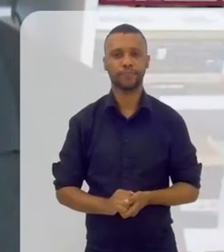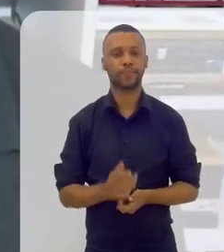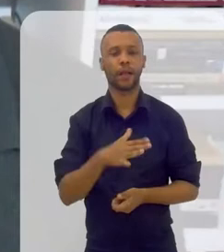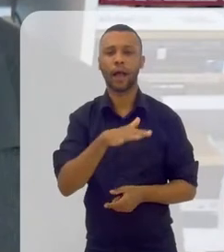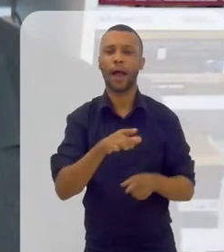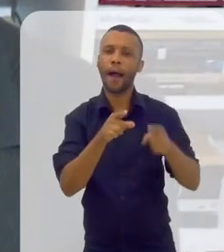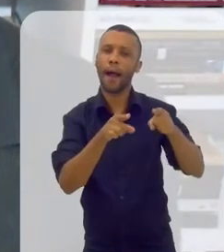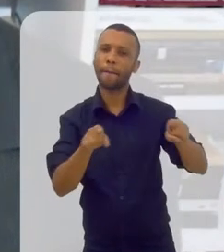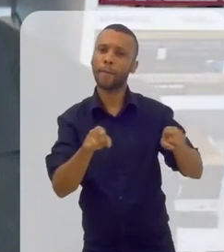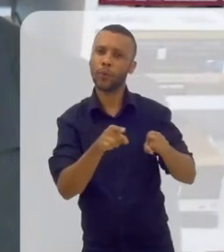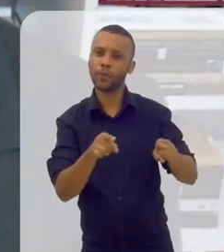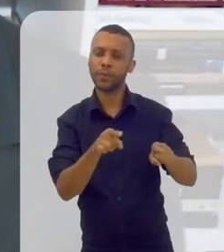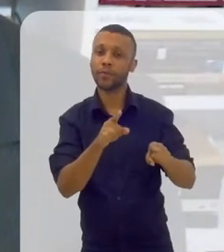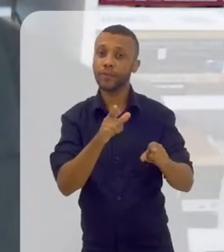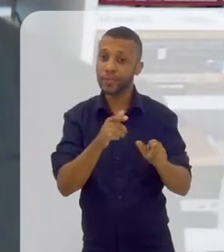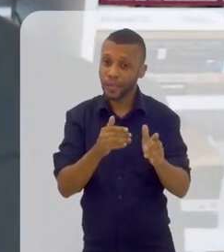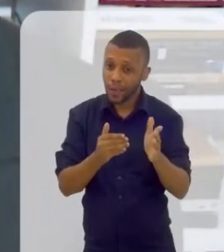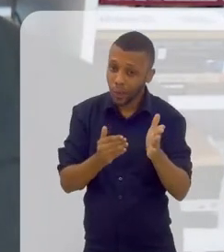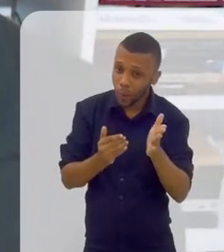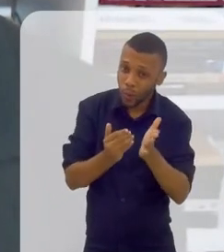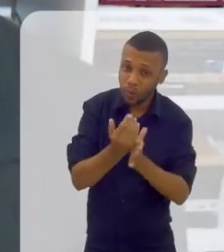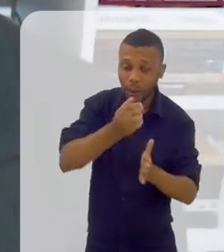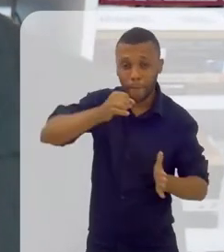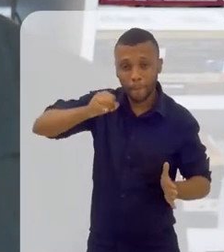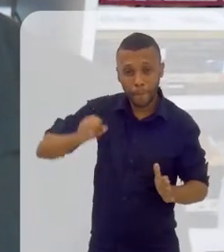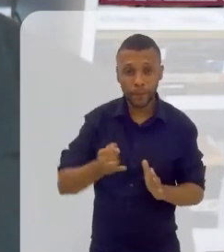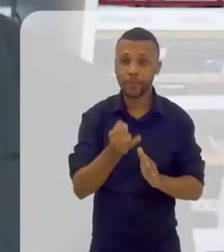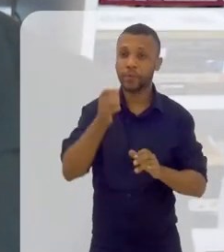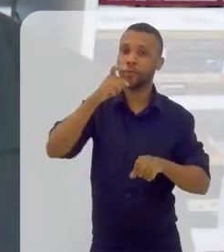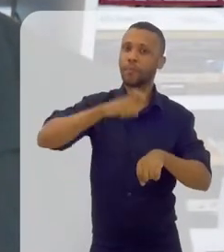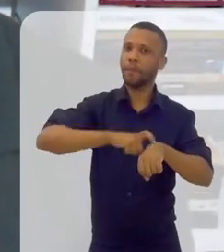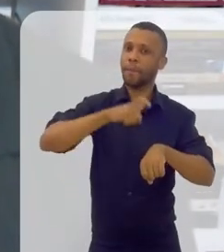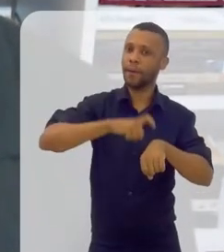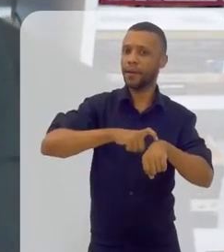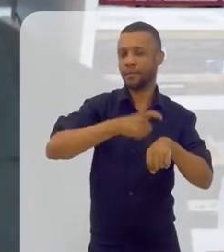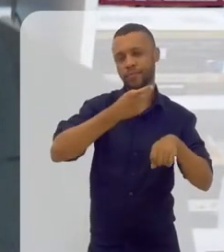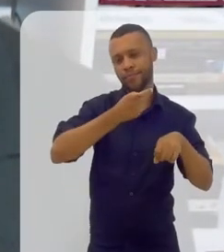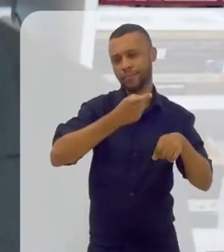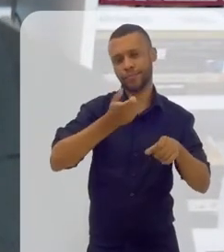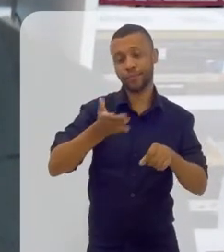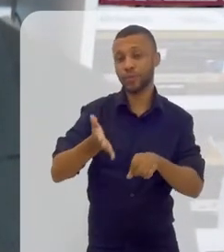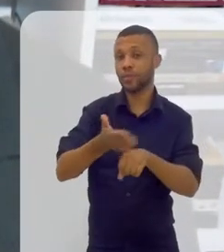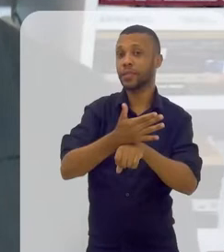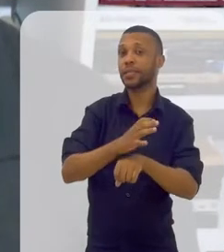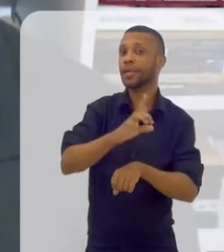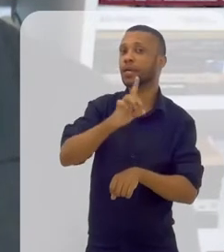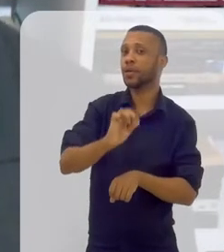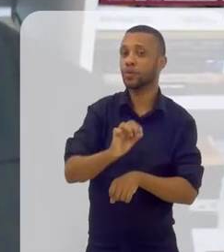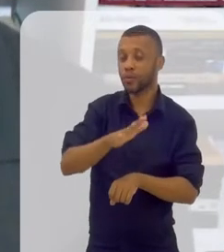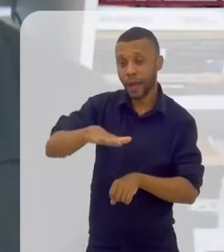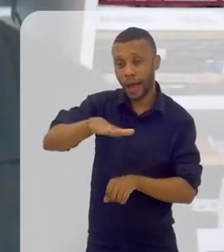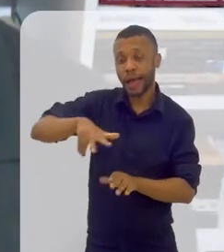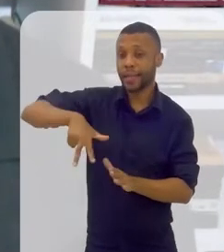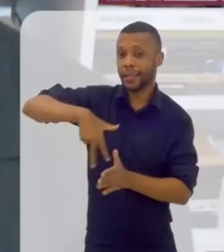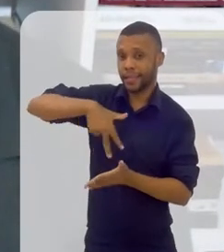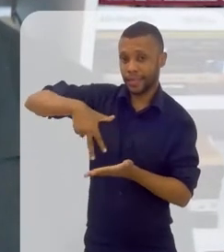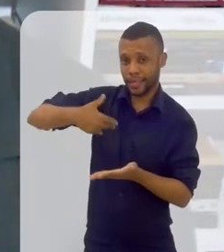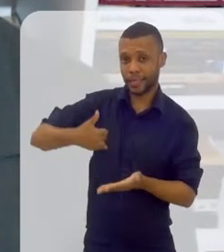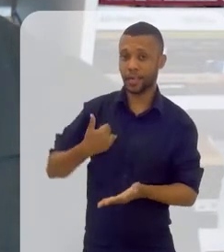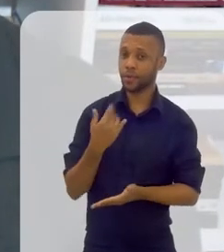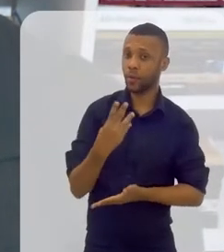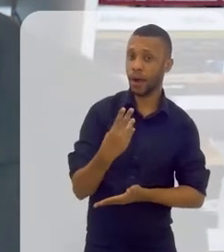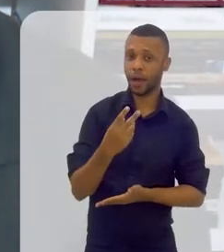a música, você, de uma certa forma, entrou na dança, por assim dizer, muito cedo na vida, né? Aos